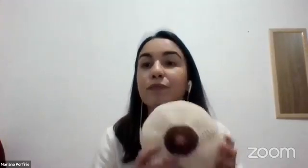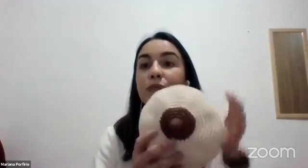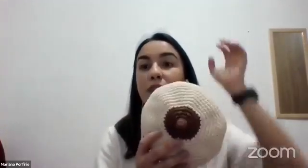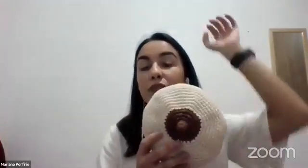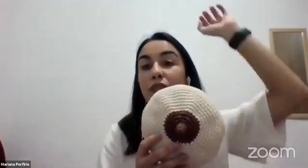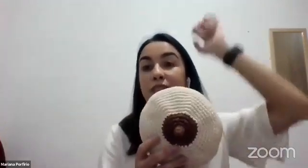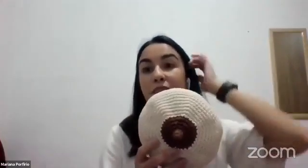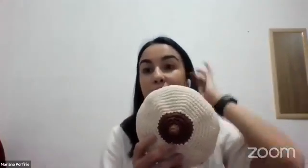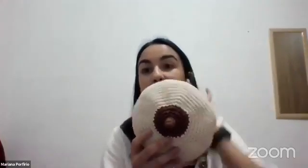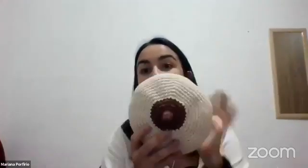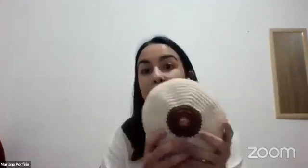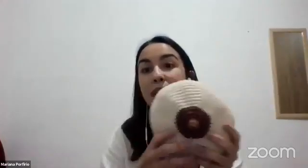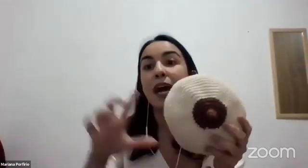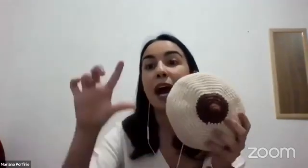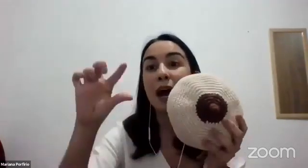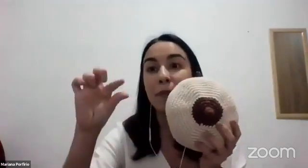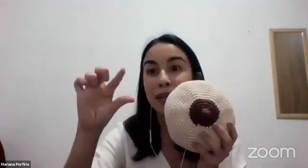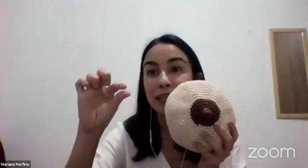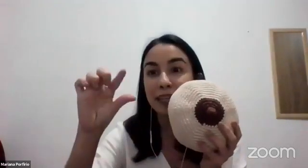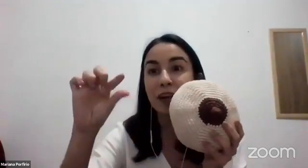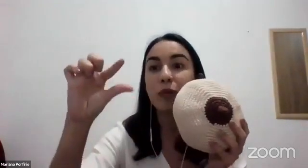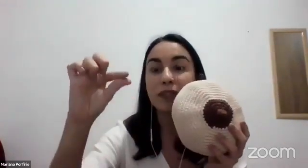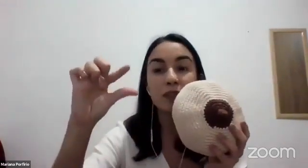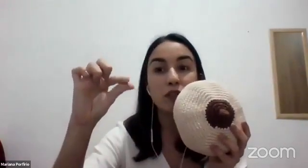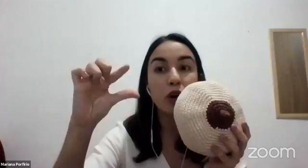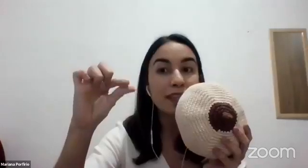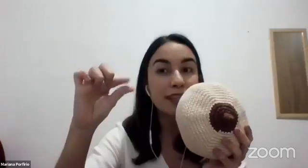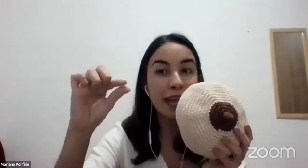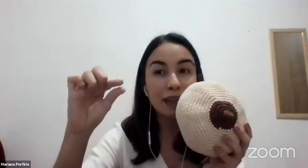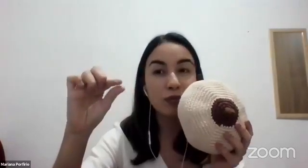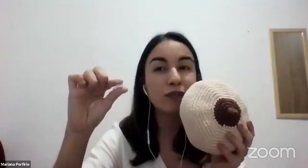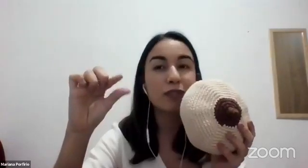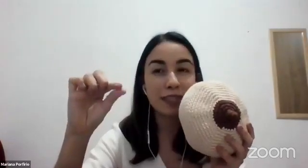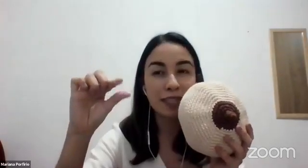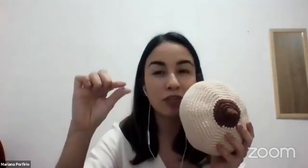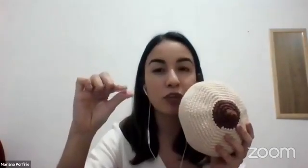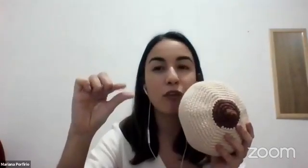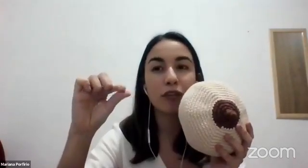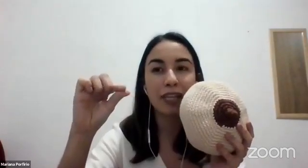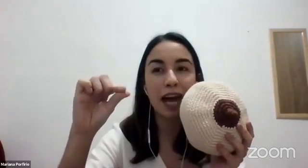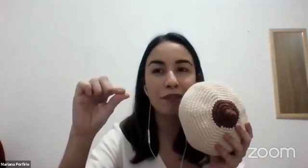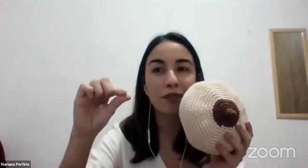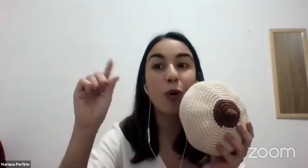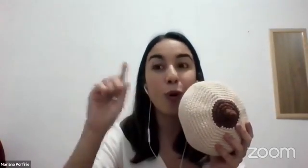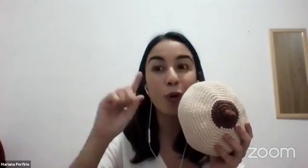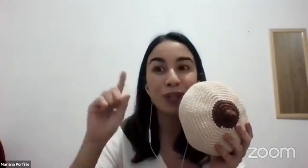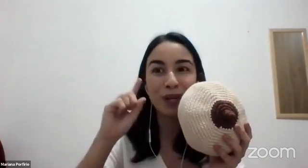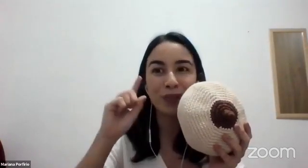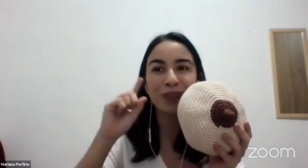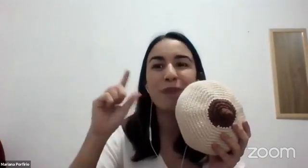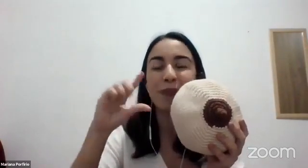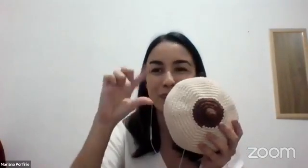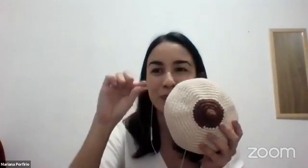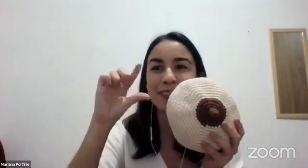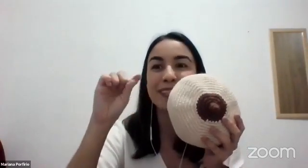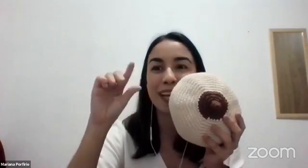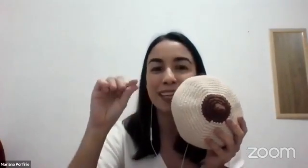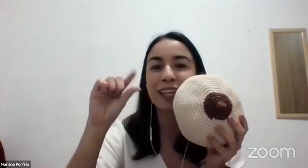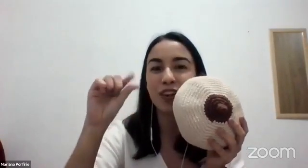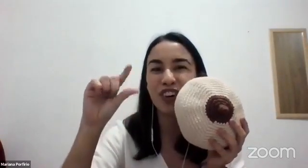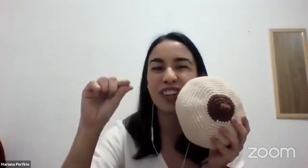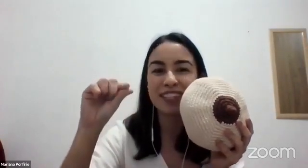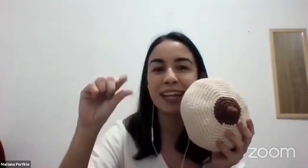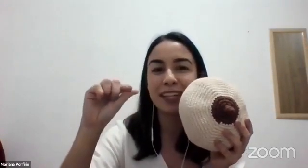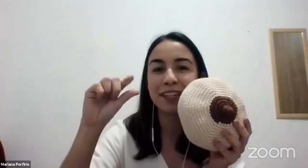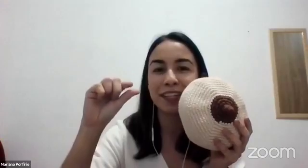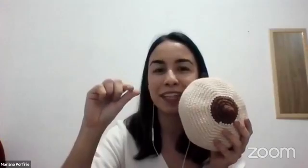vidro e você vai fazer a preguinha com esses 2 dedos, se você se sentir confortável, ou não. Tem pessoas que